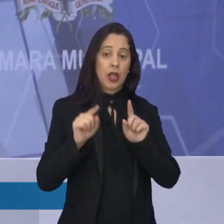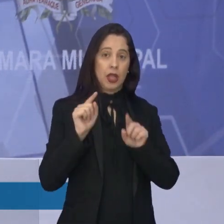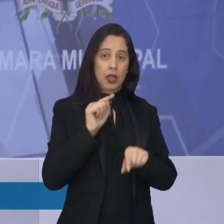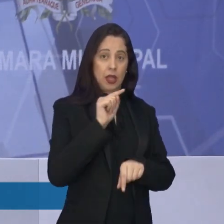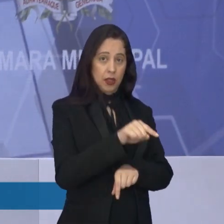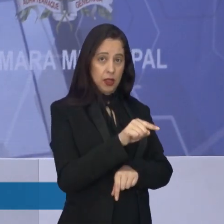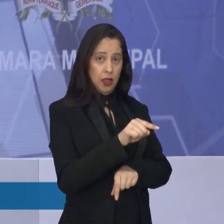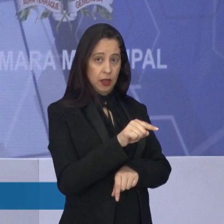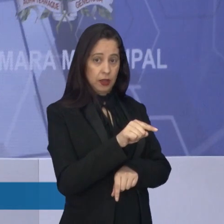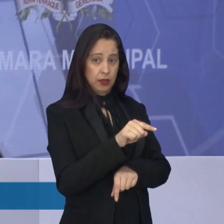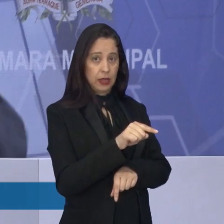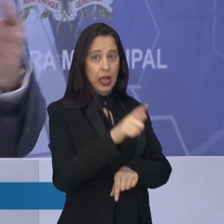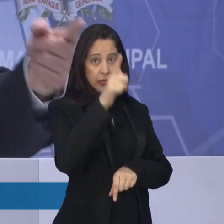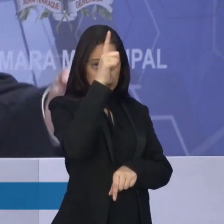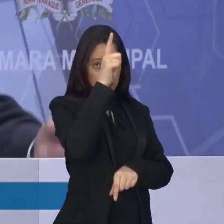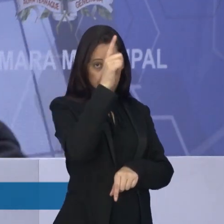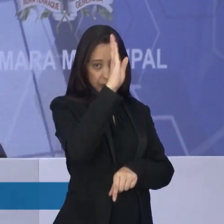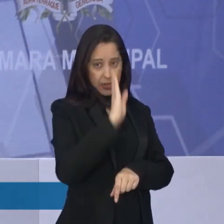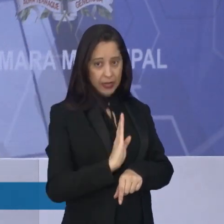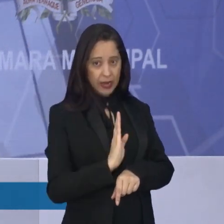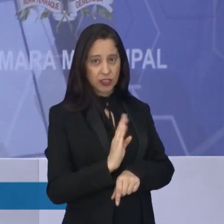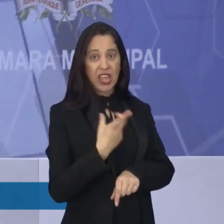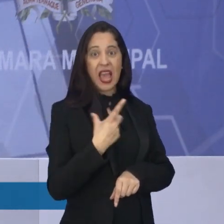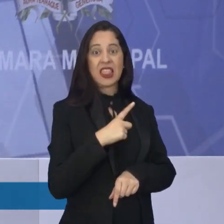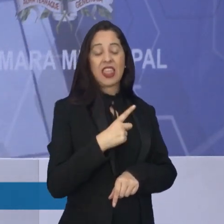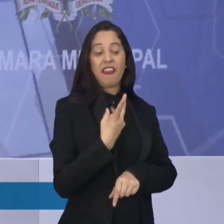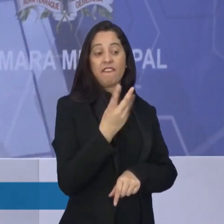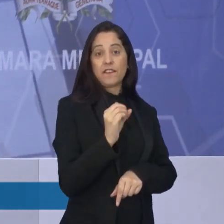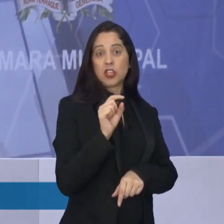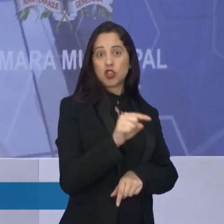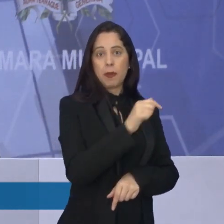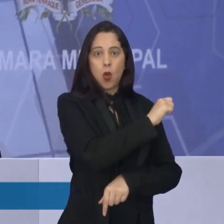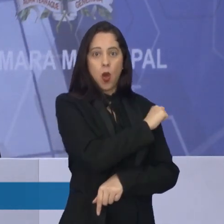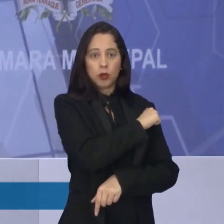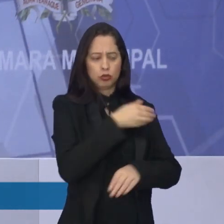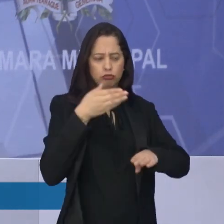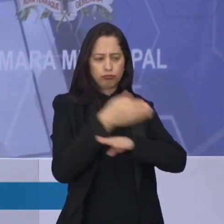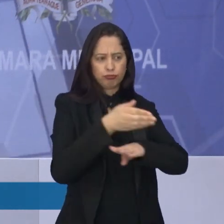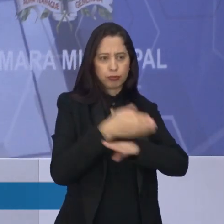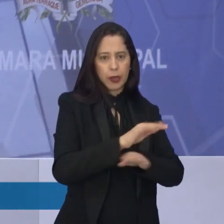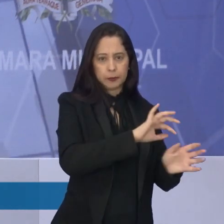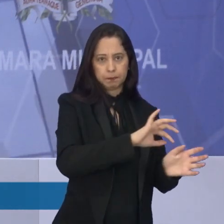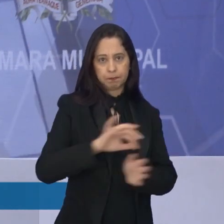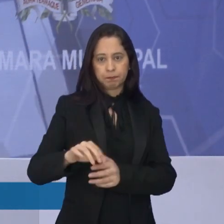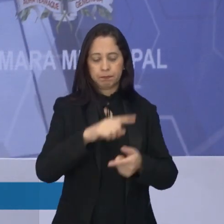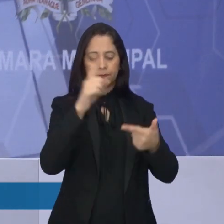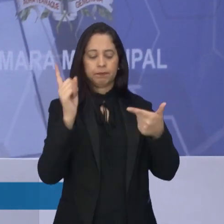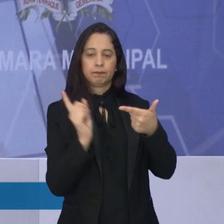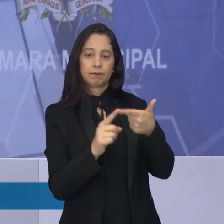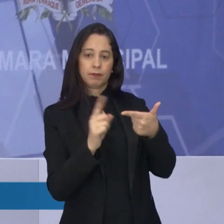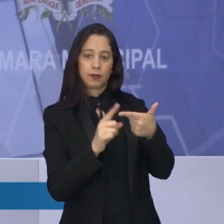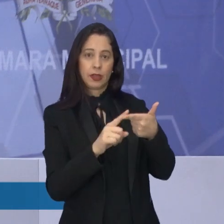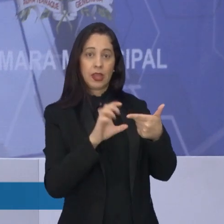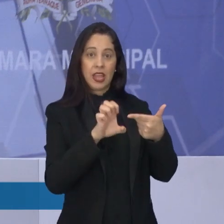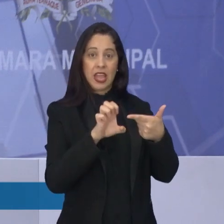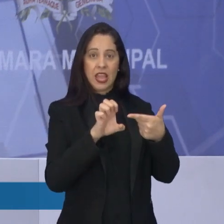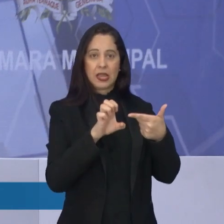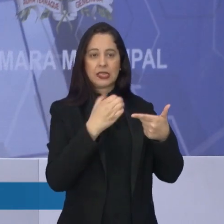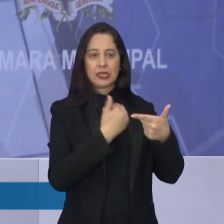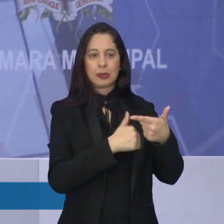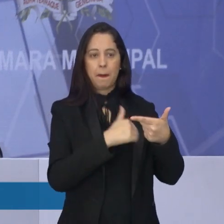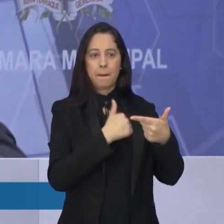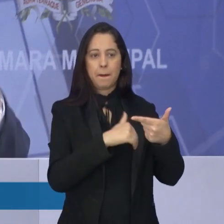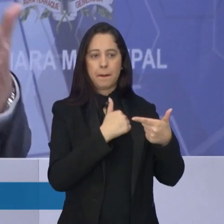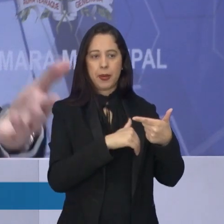Pública de Wuppertal, gratuita, com mais de 20 mil alunos. Saí da Alemanha, em ordem alfabética, fui para a Espanha.